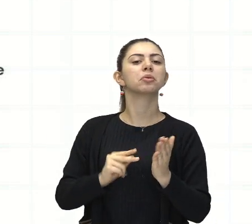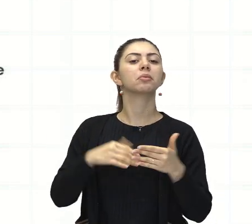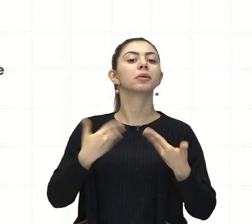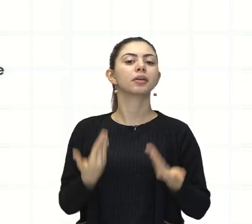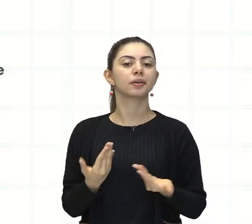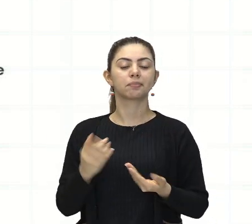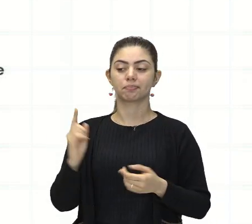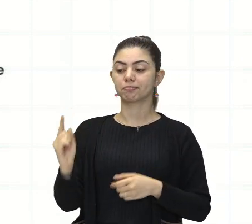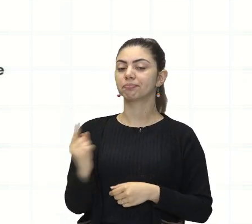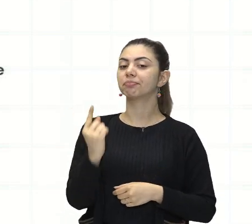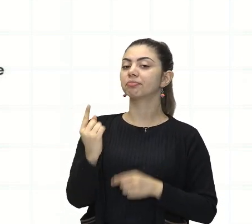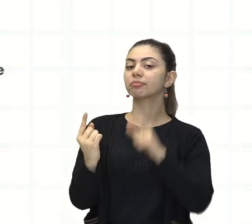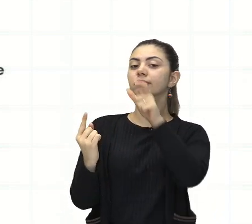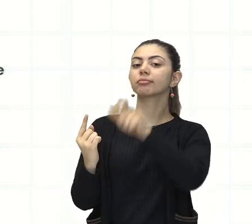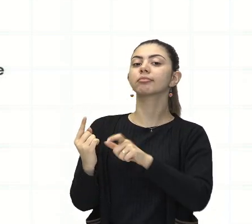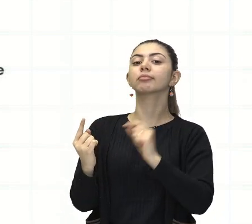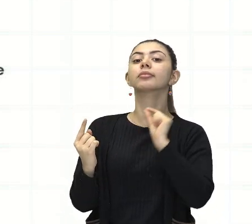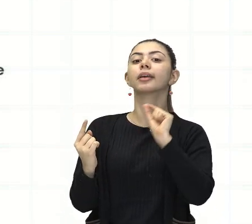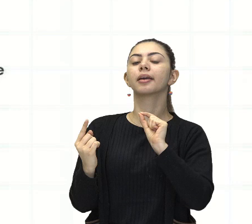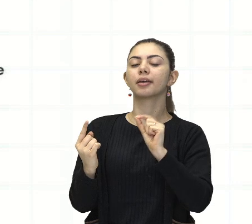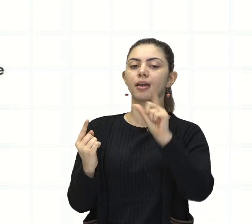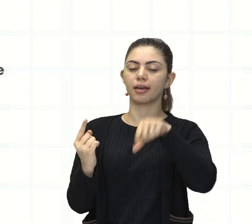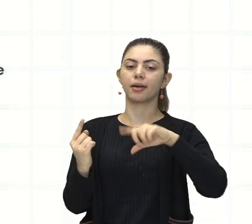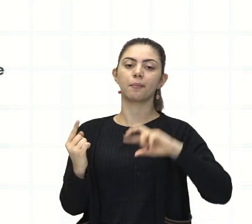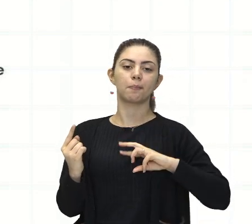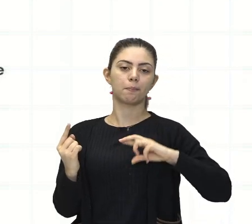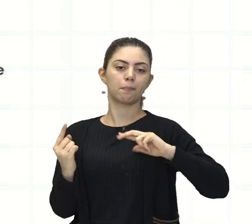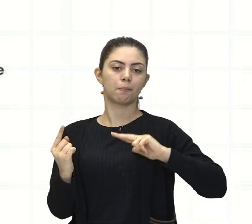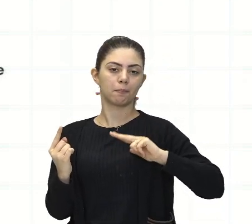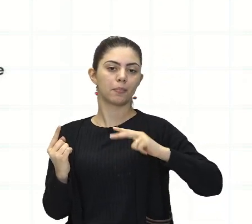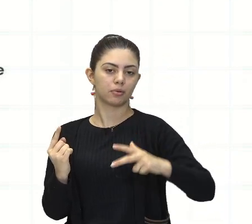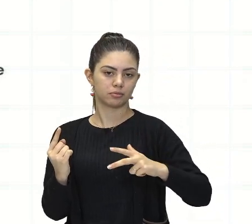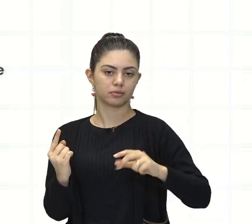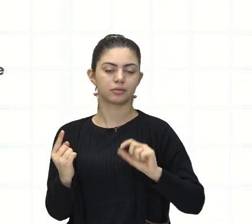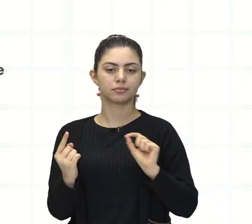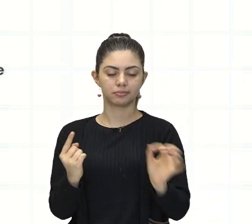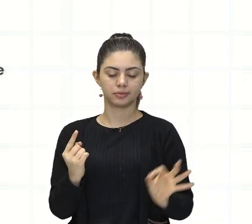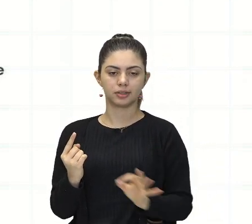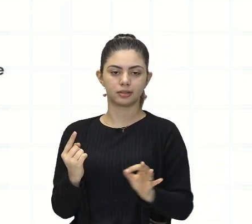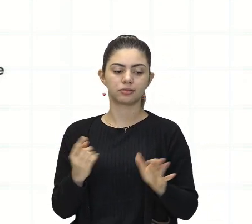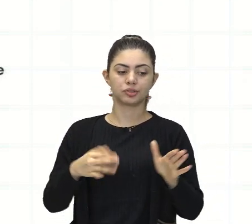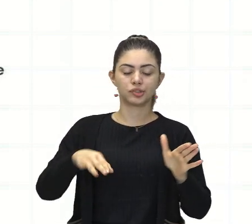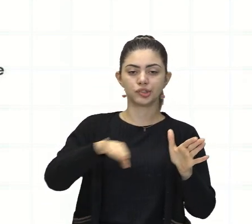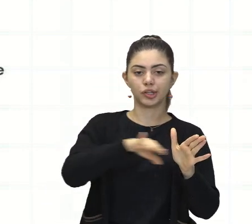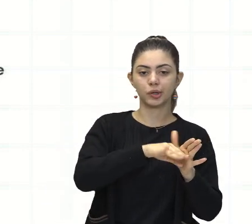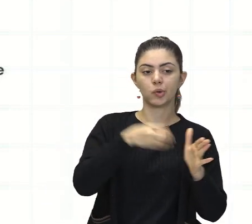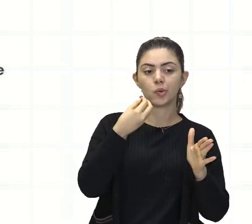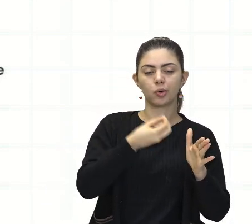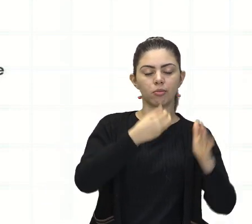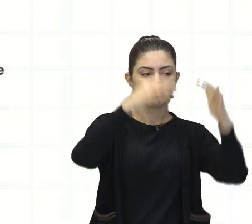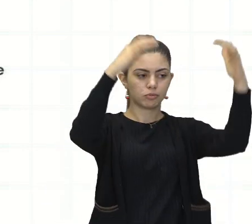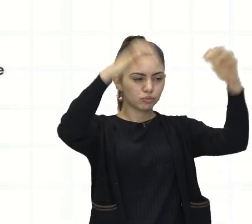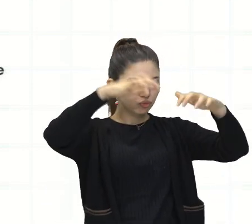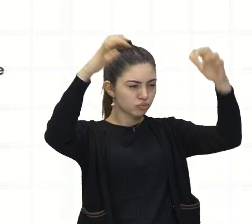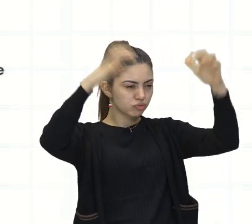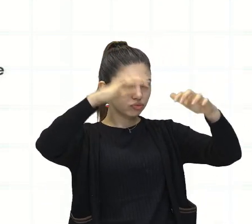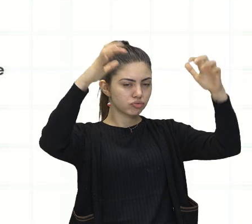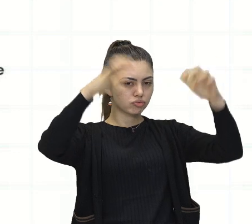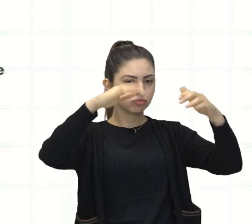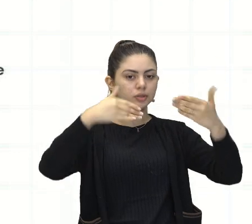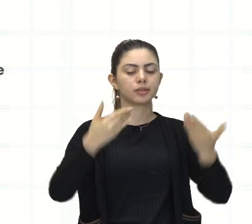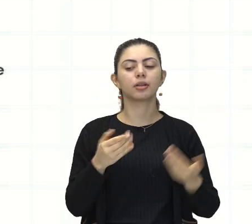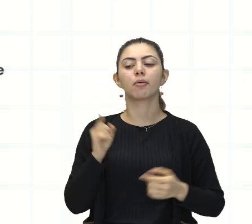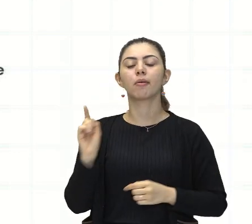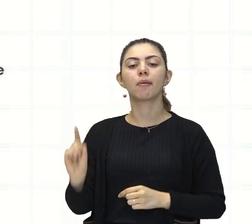primeiro turma é quem? O português, que chegou debaixo de uma bruta chuva. E o que o